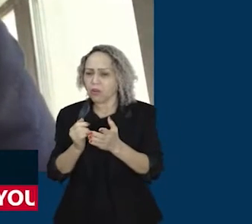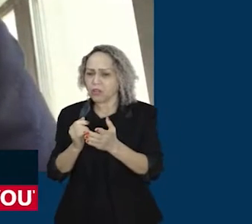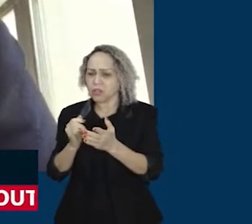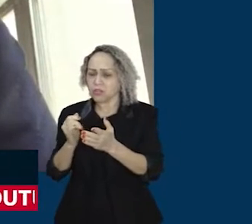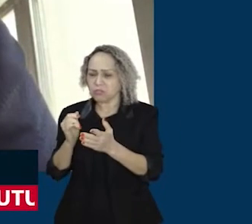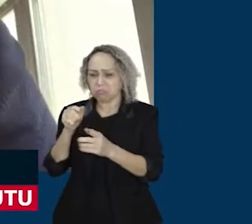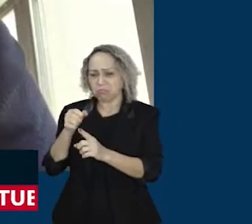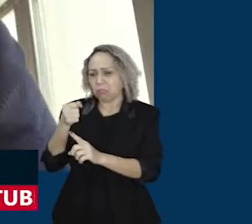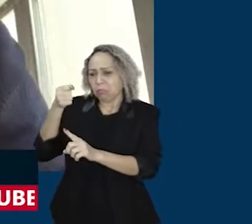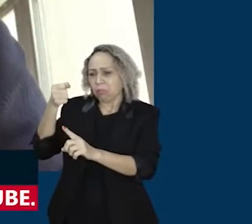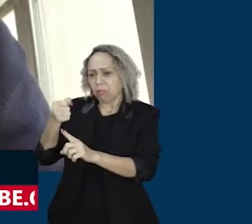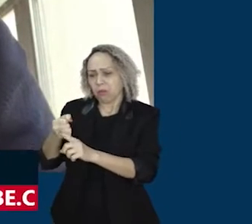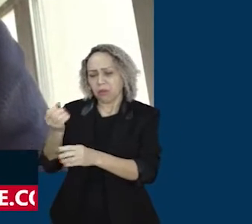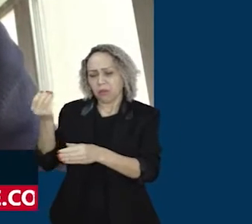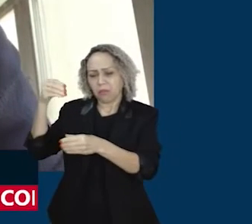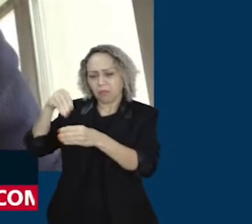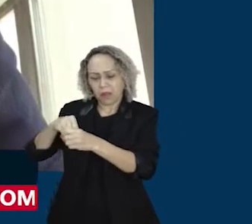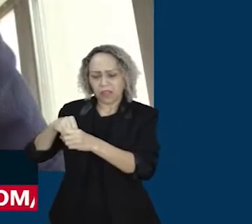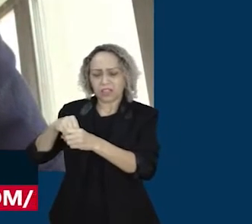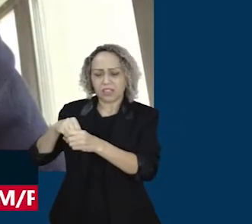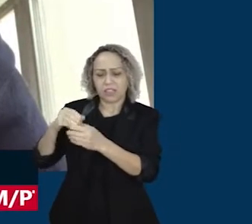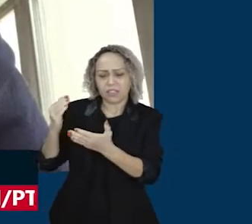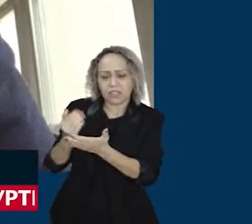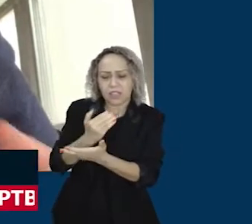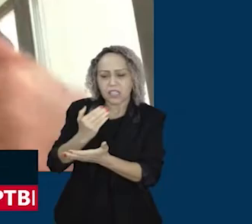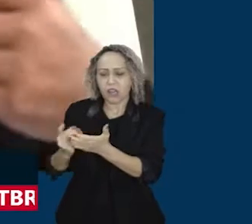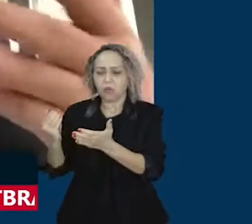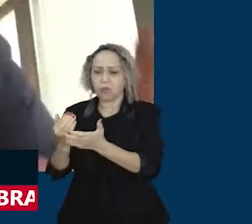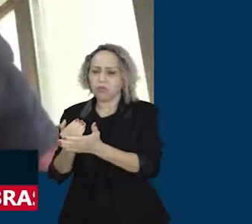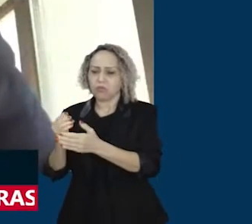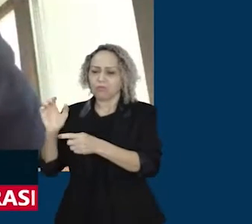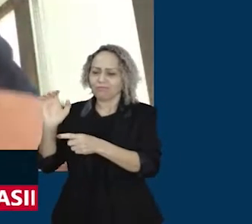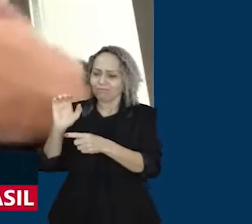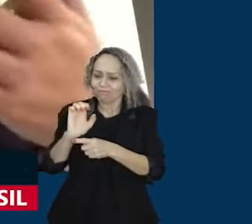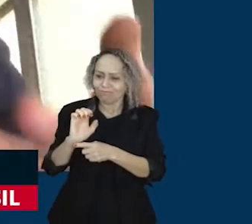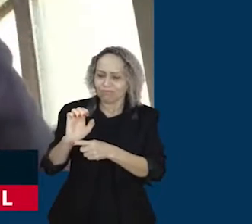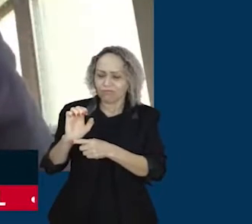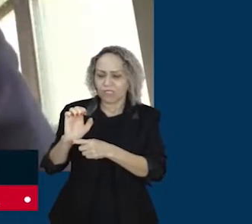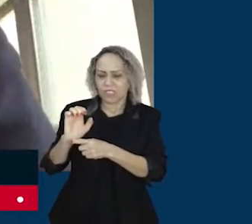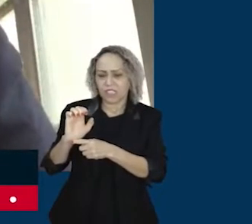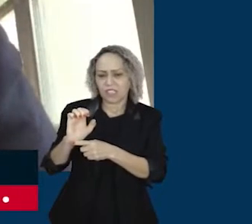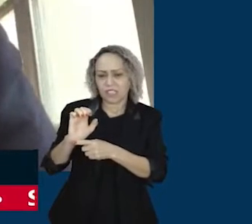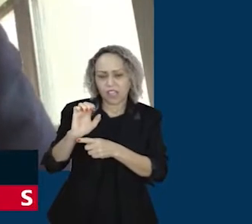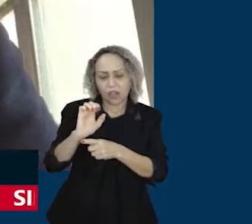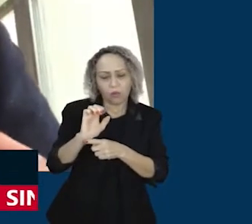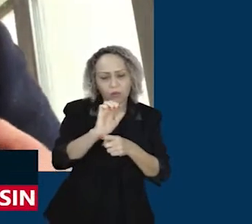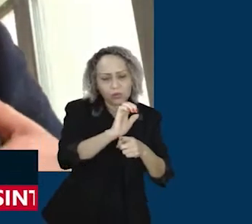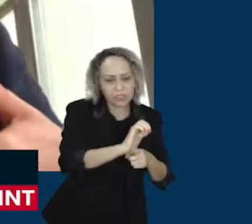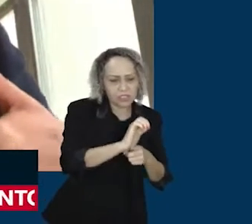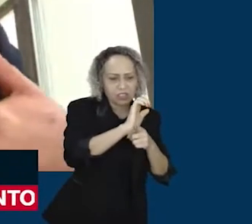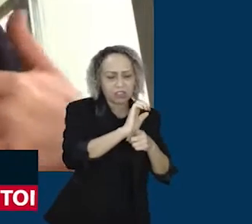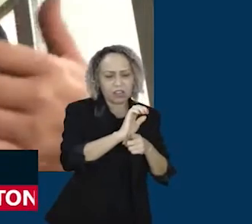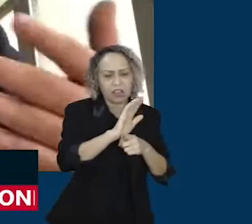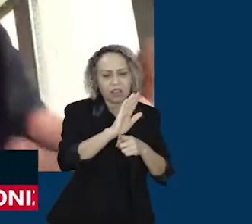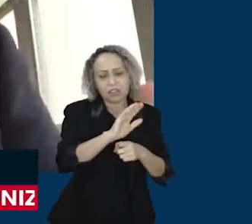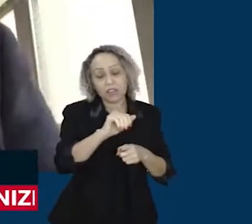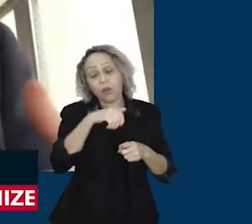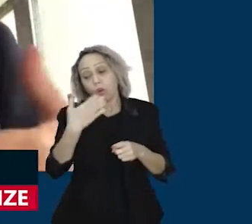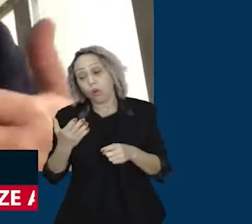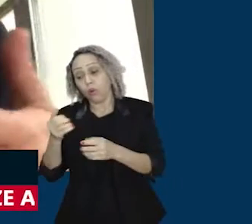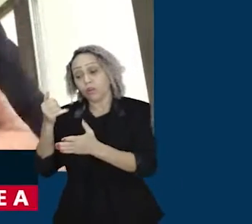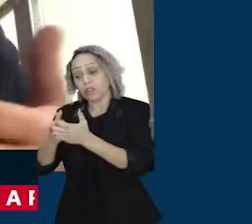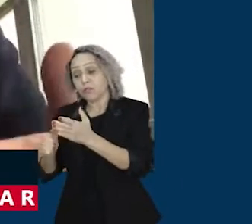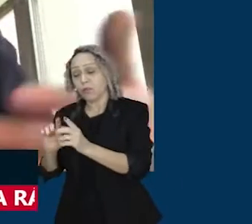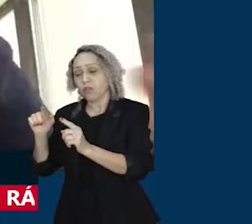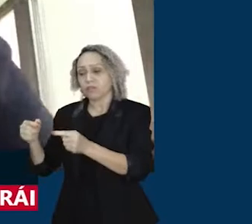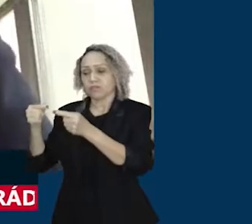outras áreas que vão para o governo federal. Aqui o que Bolsonaro tenta o tempo todo, reiteradamente, voltar com a história